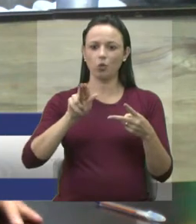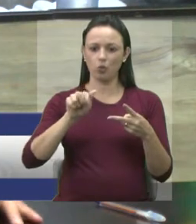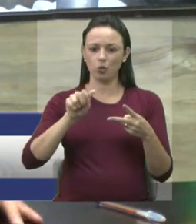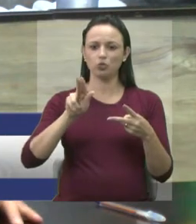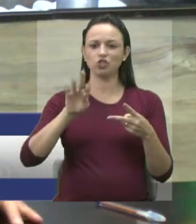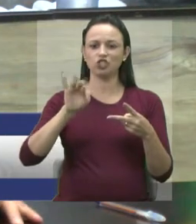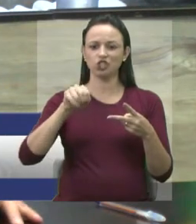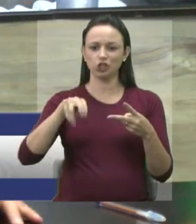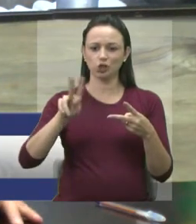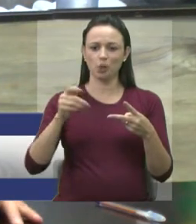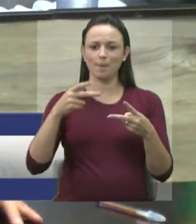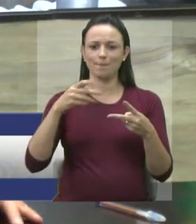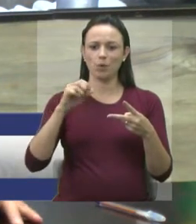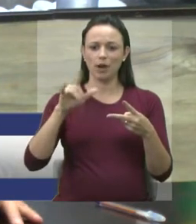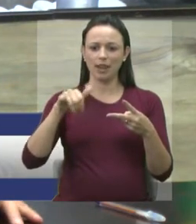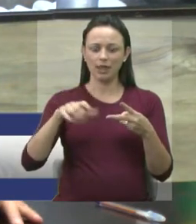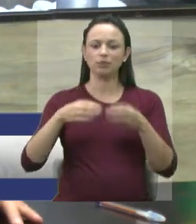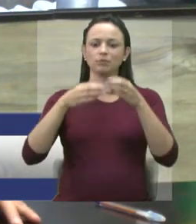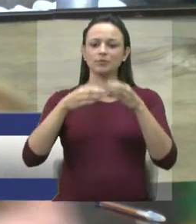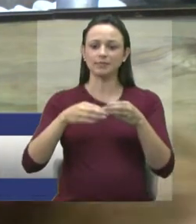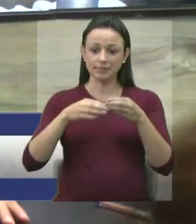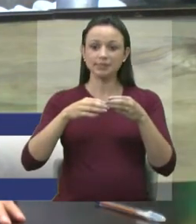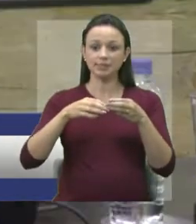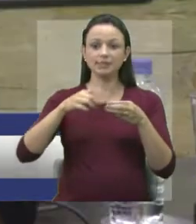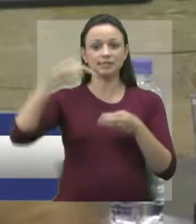no Jardim Santa Rosa.